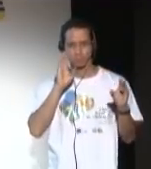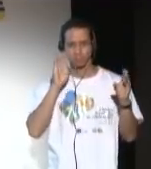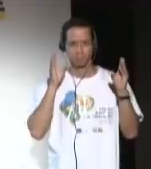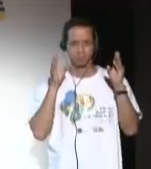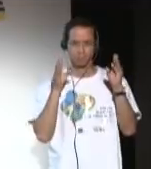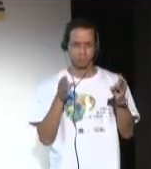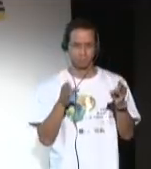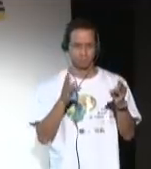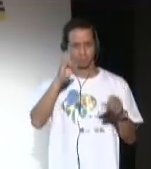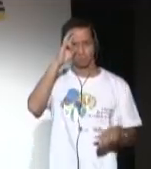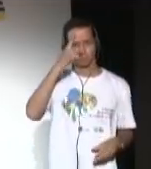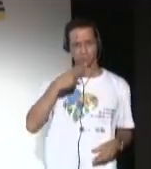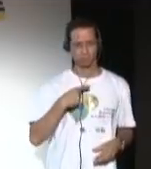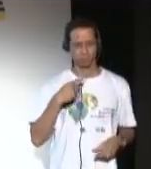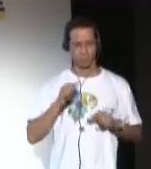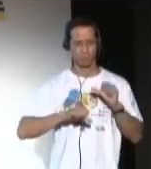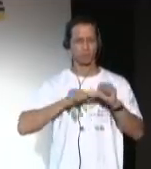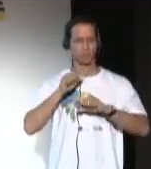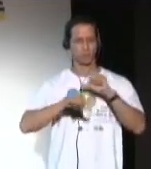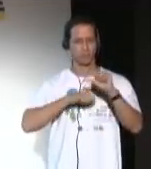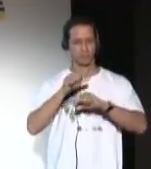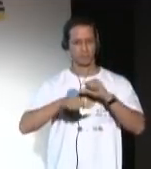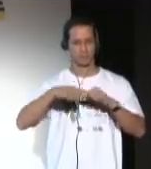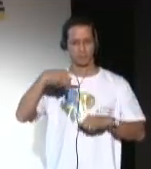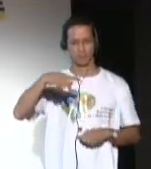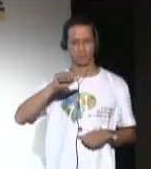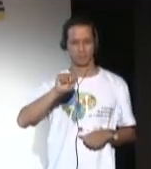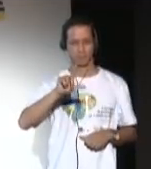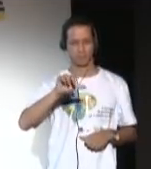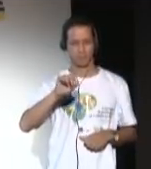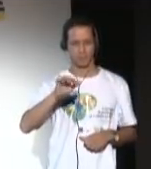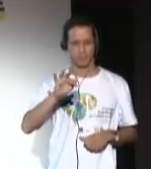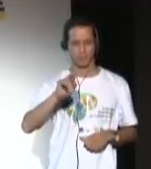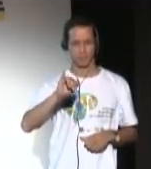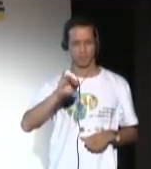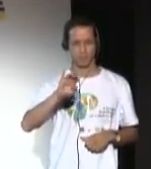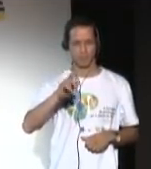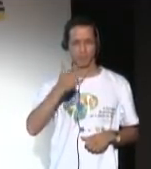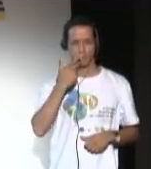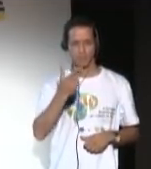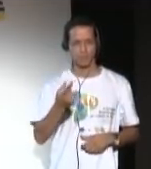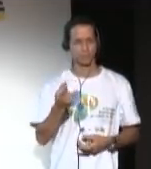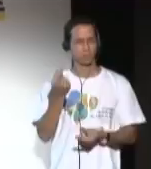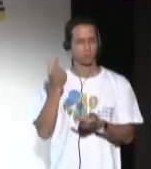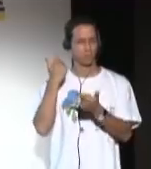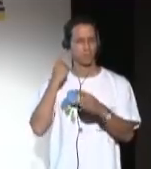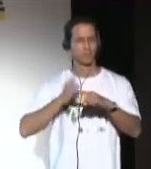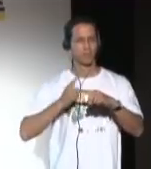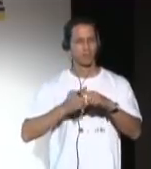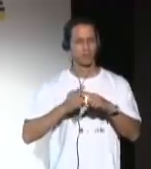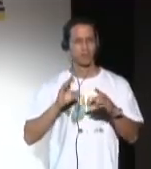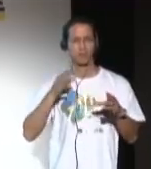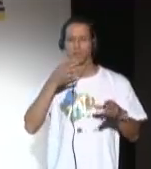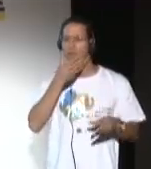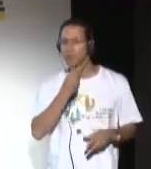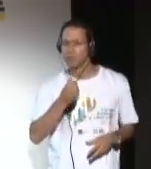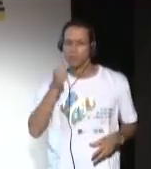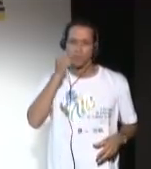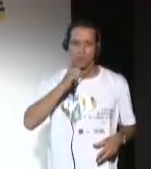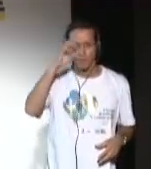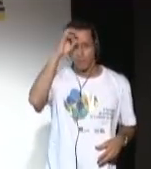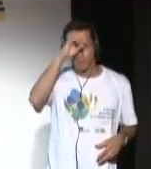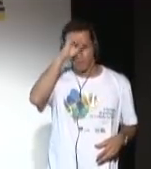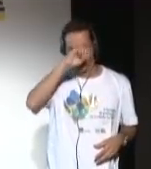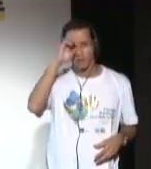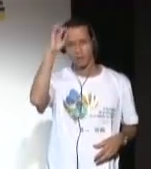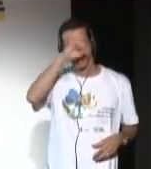na autoatualização. Como Paulo Freire disse há muitos anos atrás, a educação tem sentido porque mulheres e homens aprendem, que é